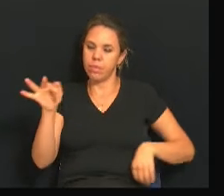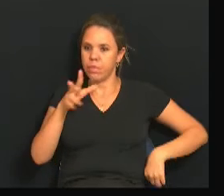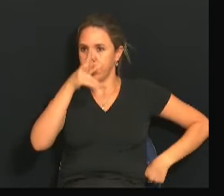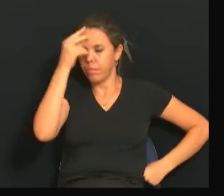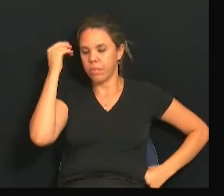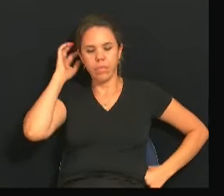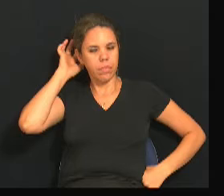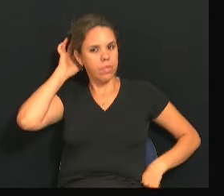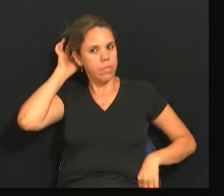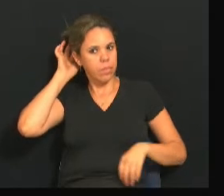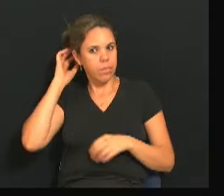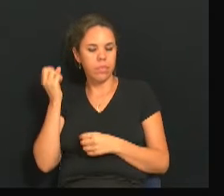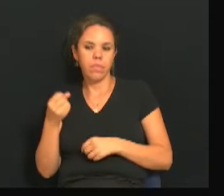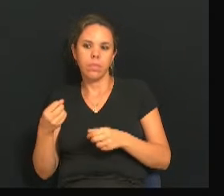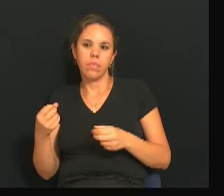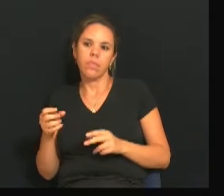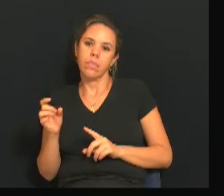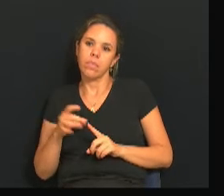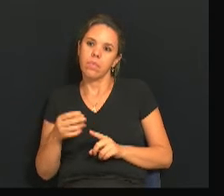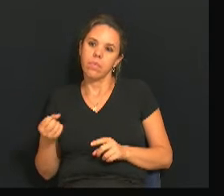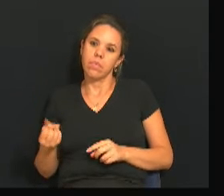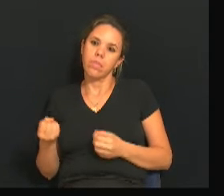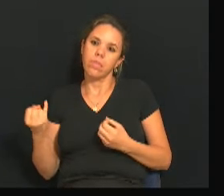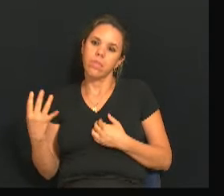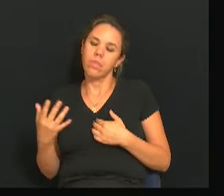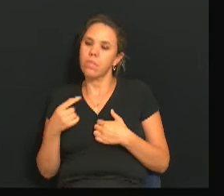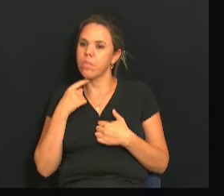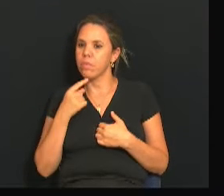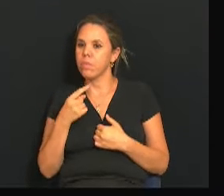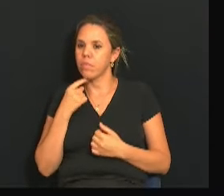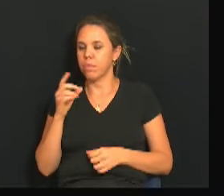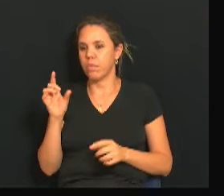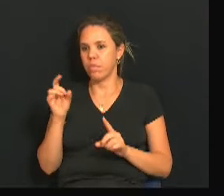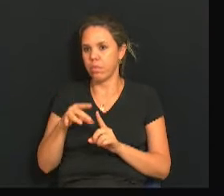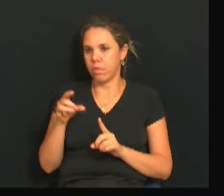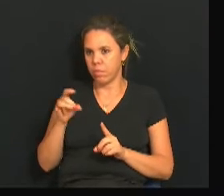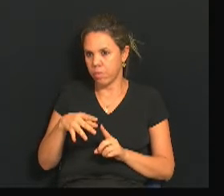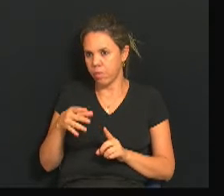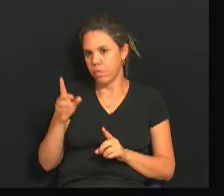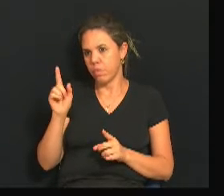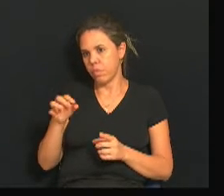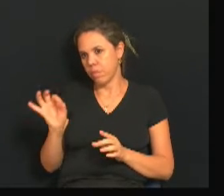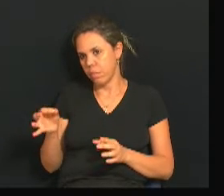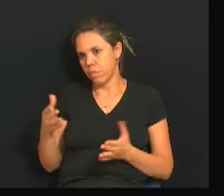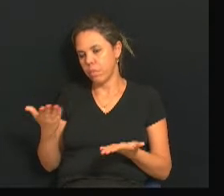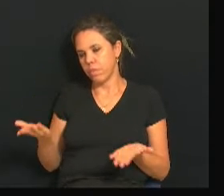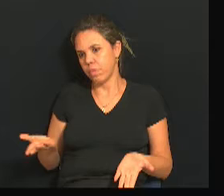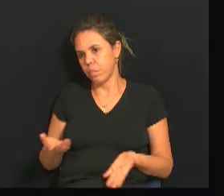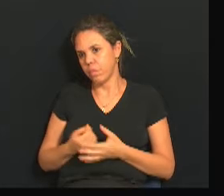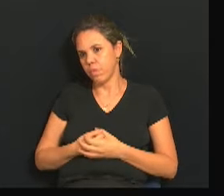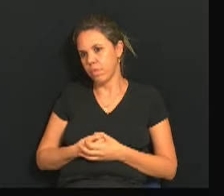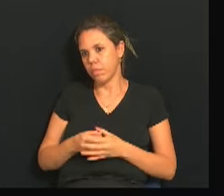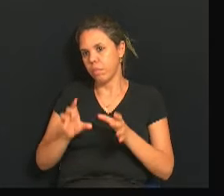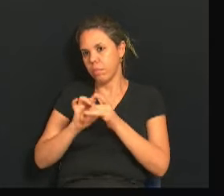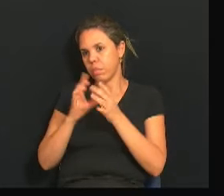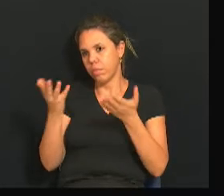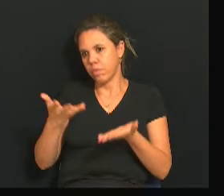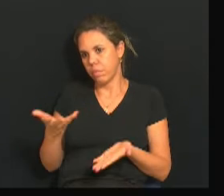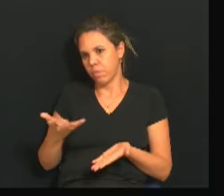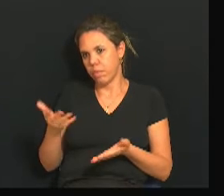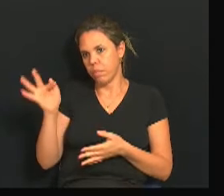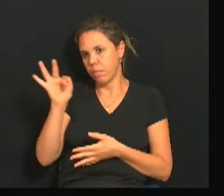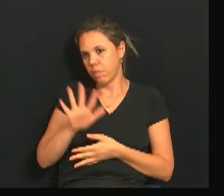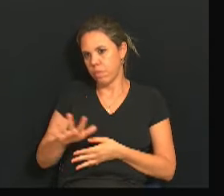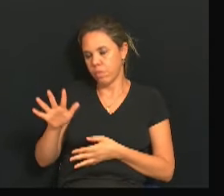via cotas. Alguns até podem questionar se as cotas seriam o ideal, mas o fato é que a democratização do acesso à universidade